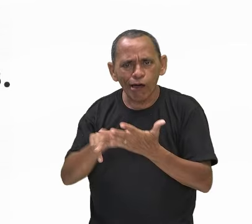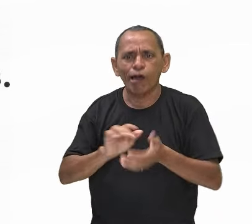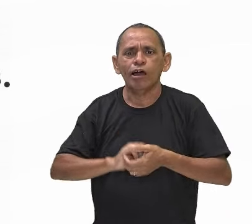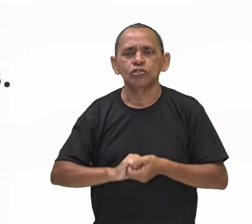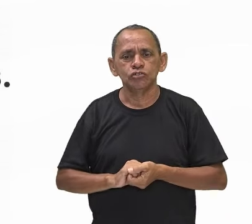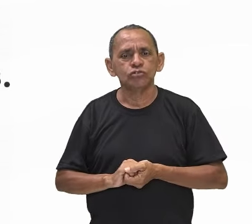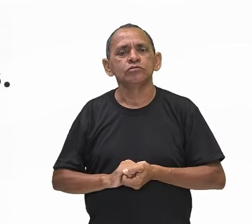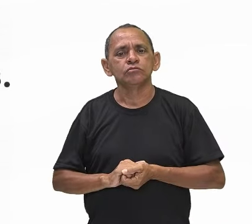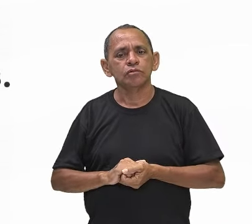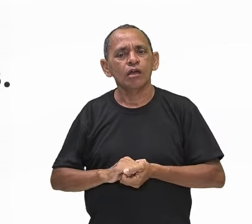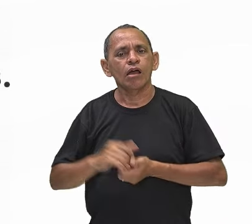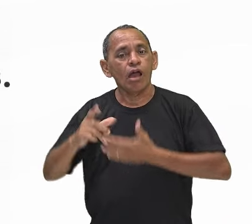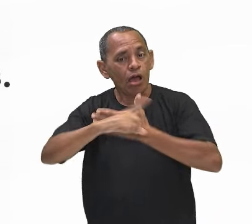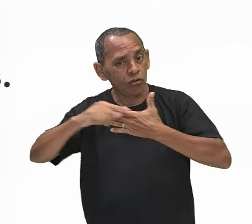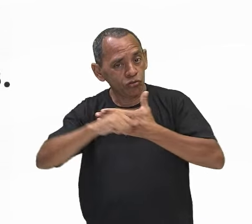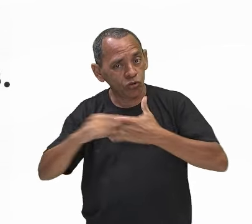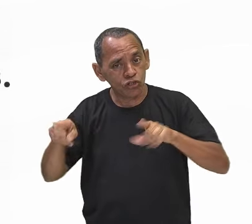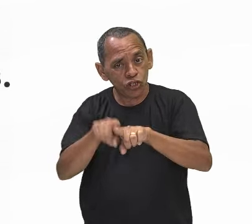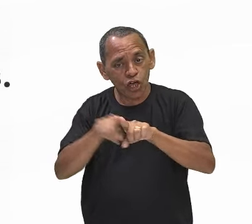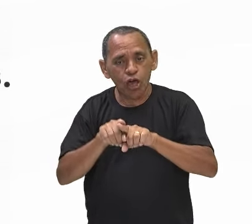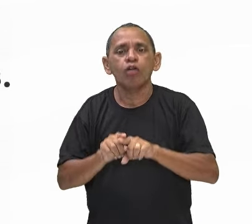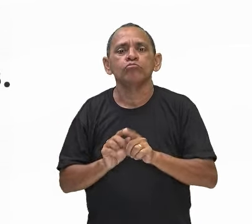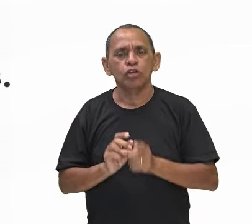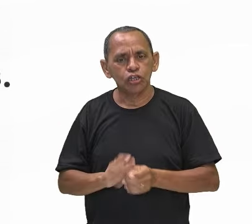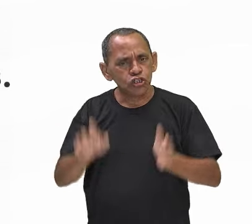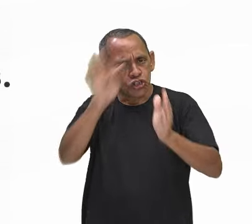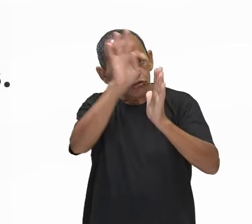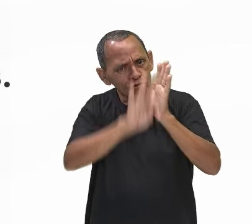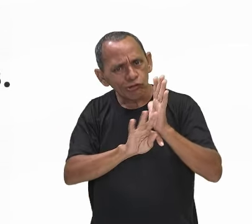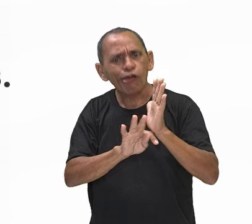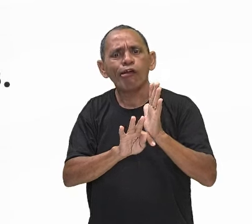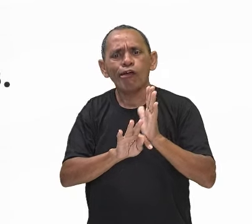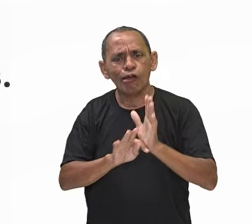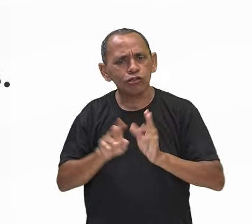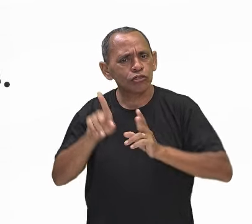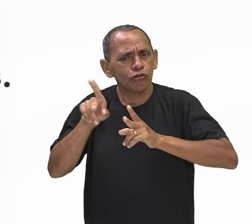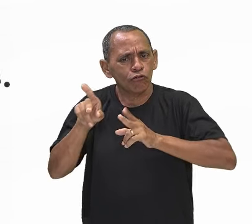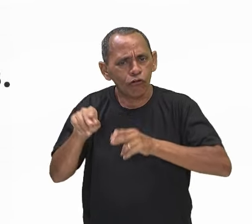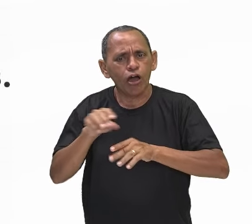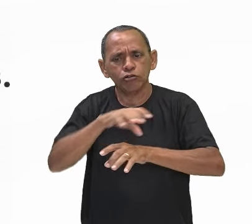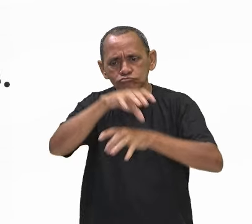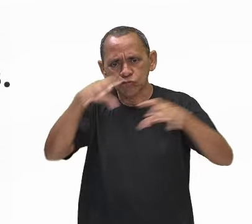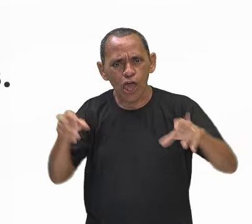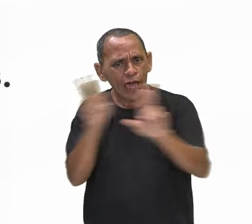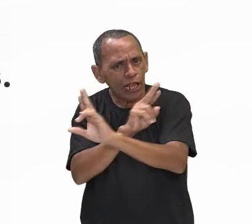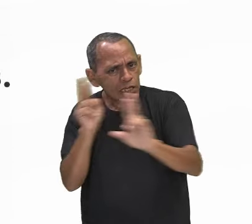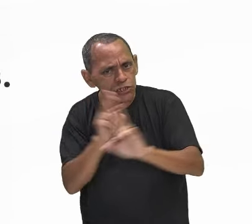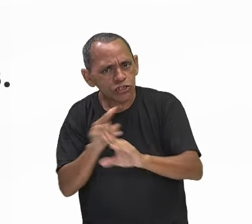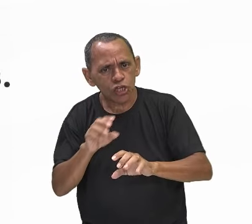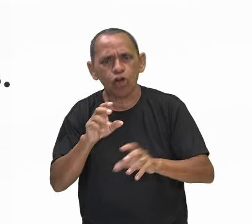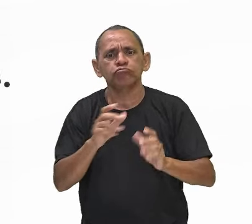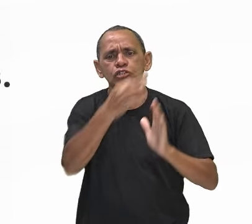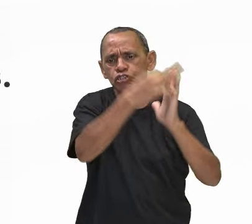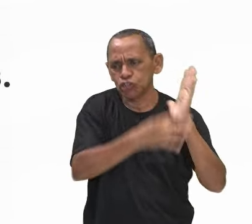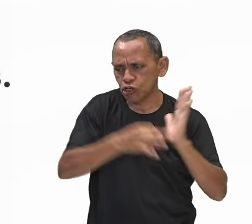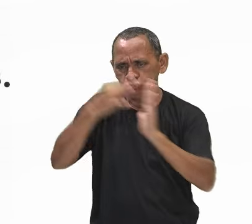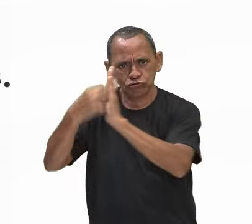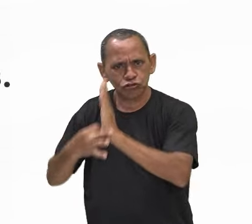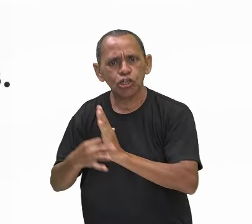autores em contextos iguais e diferentes de produção, circulação e recepção de obras. Práticas do